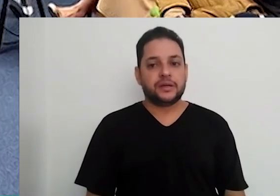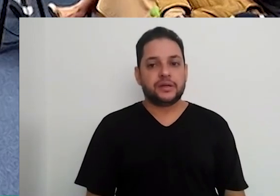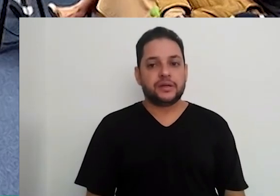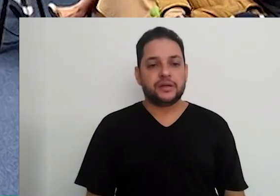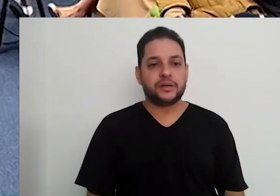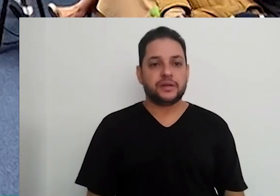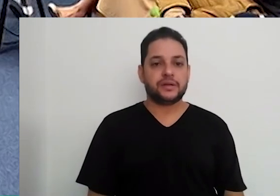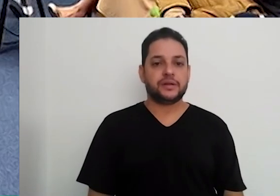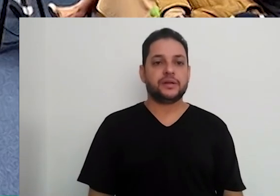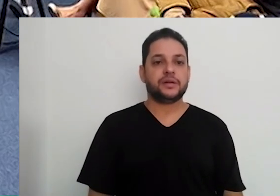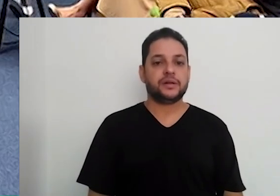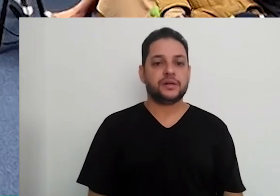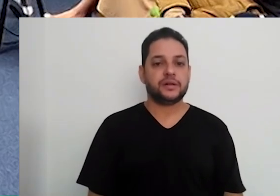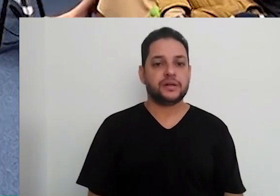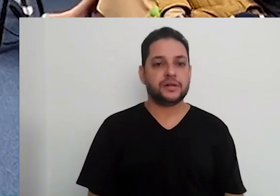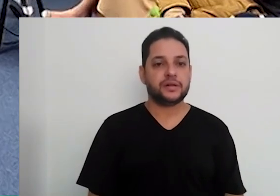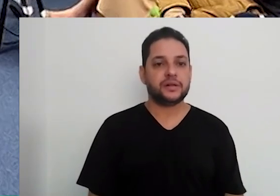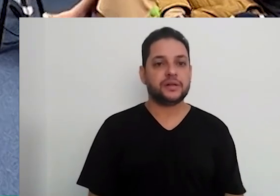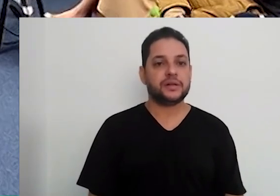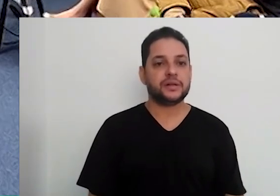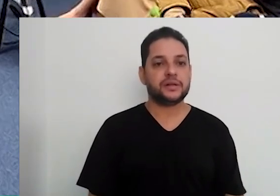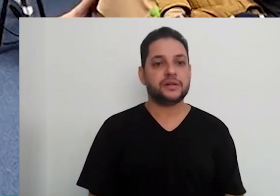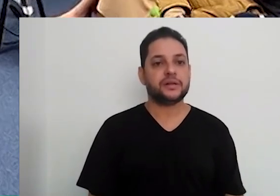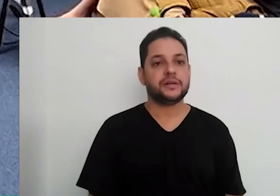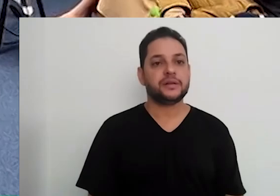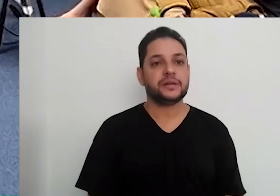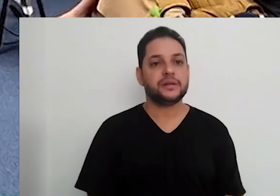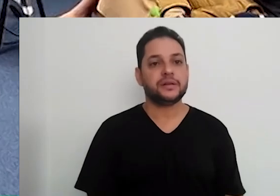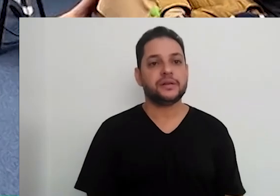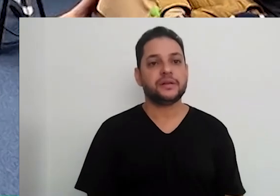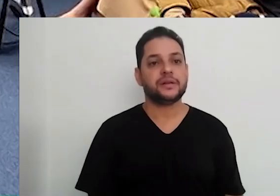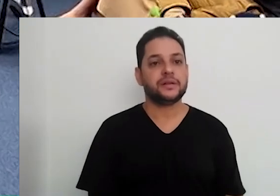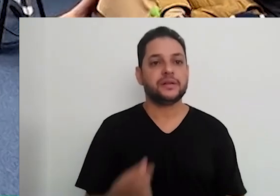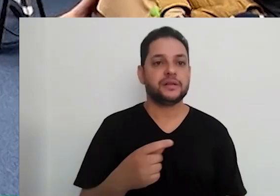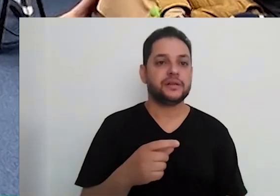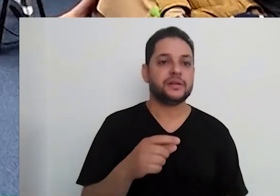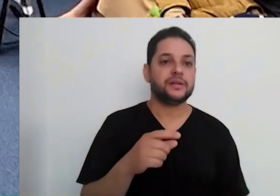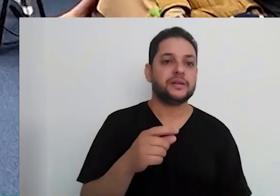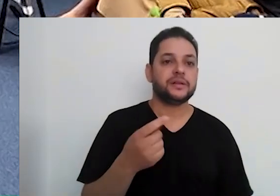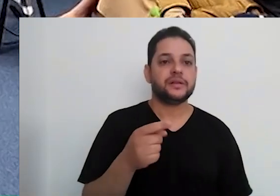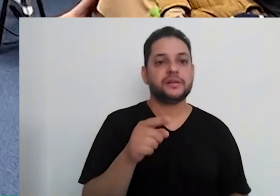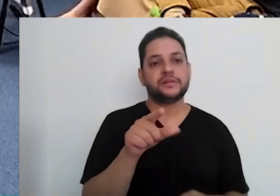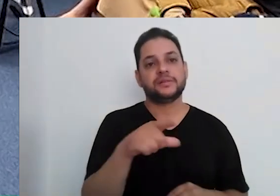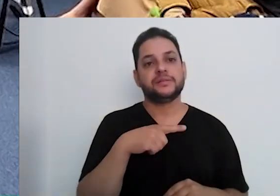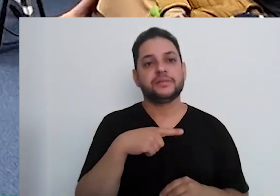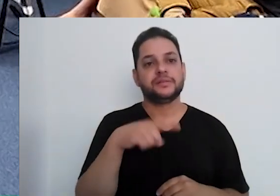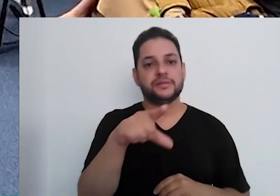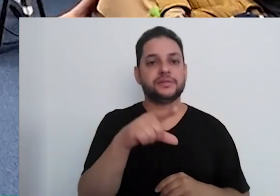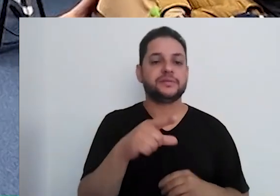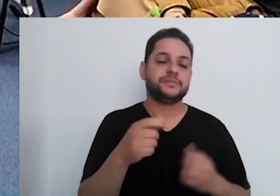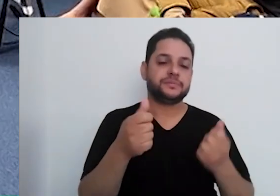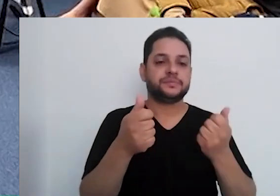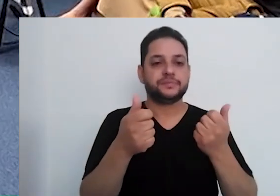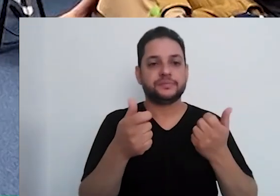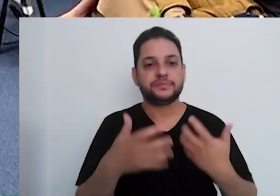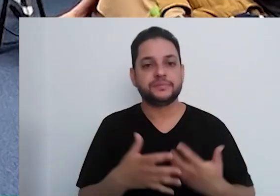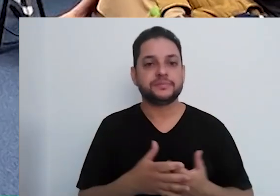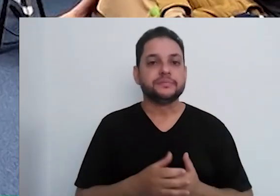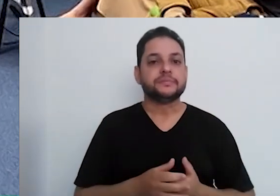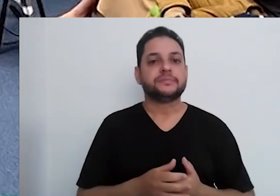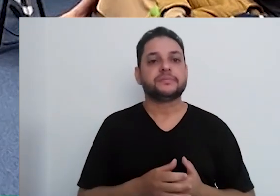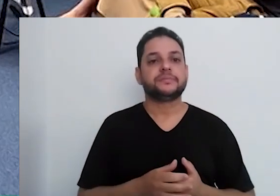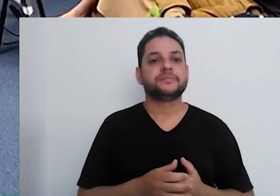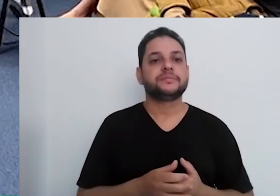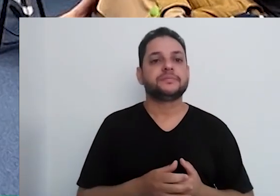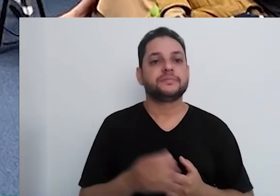Ah agora foi eh não eu já tava contade de falar era até mais um comentário e porque uma das